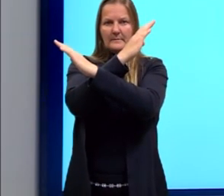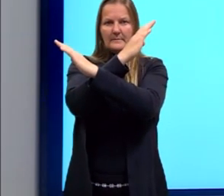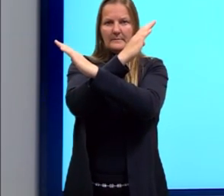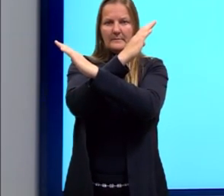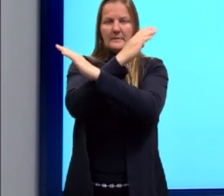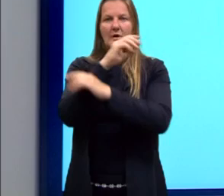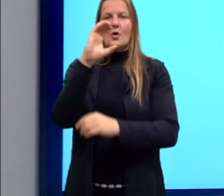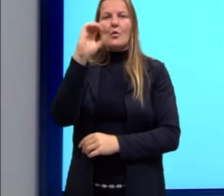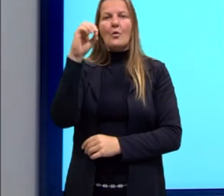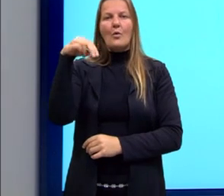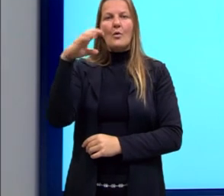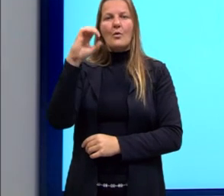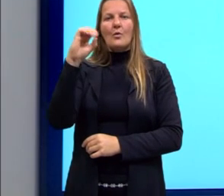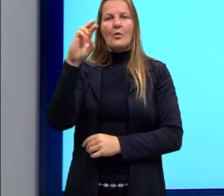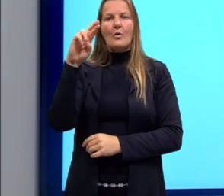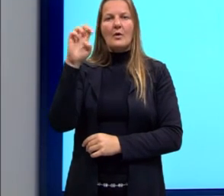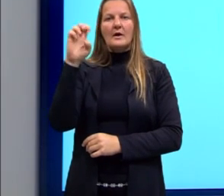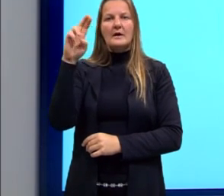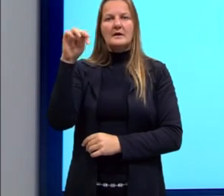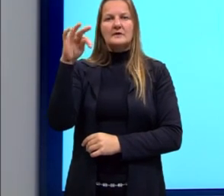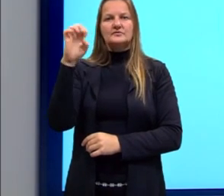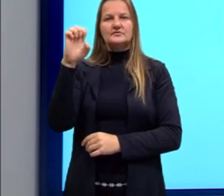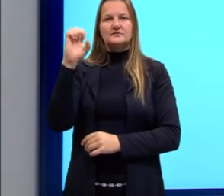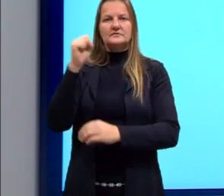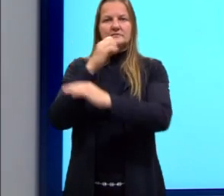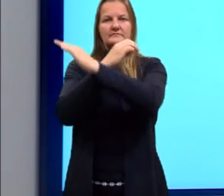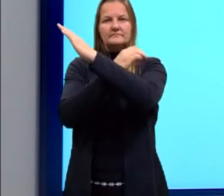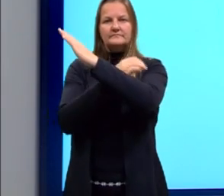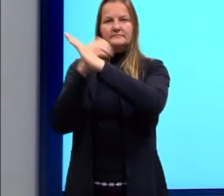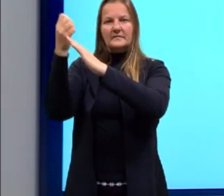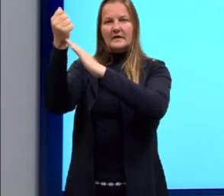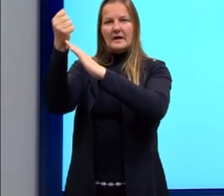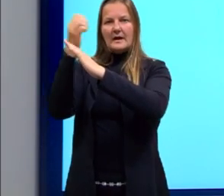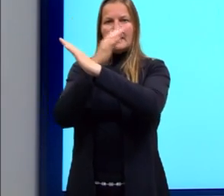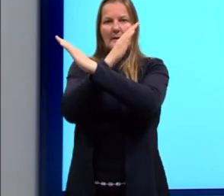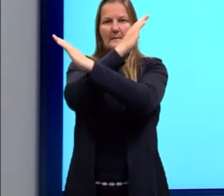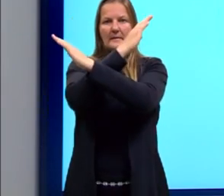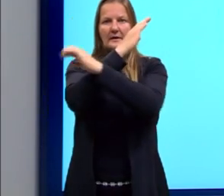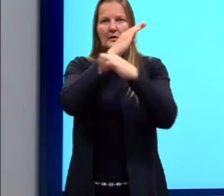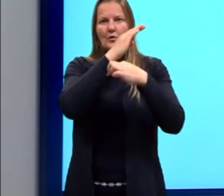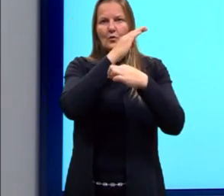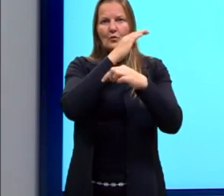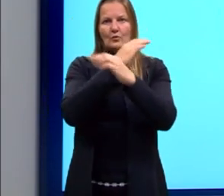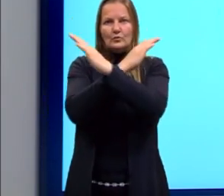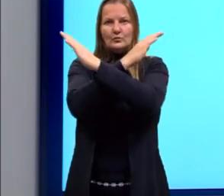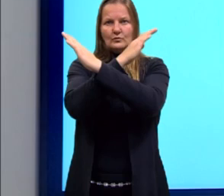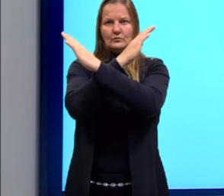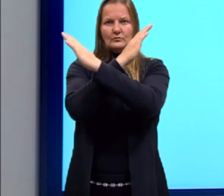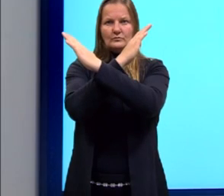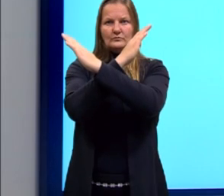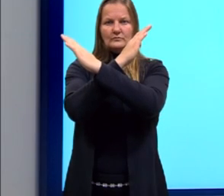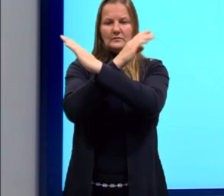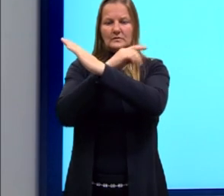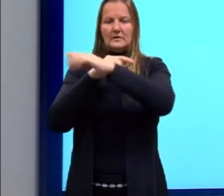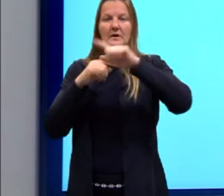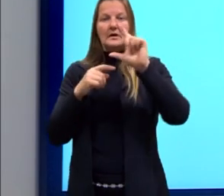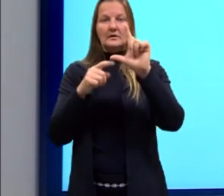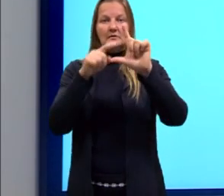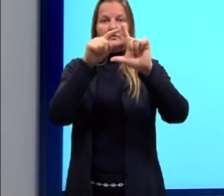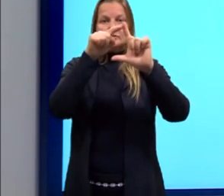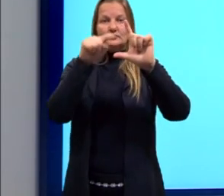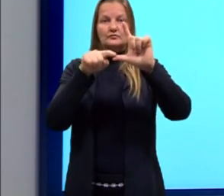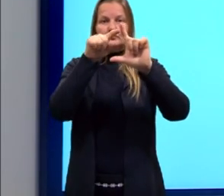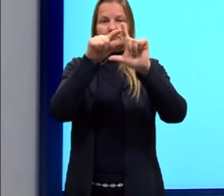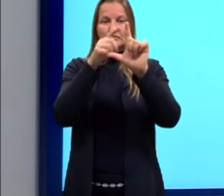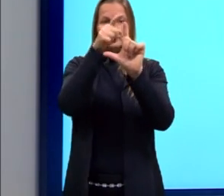concorrentes Porém quando ela se cruzam em este único ponto e formam um ângulo de noventa graus